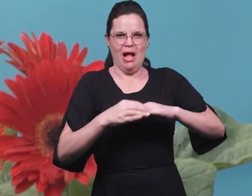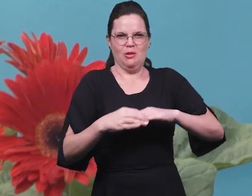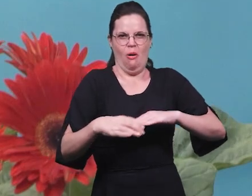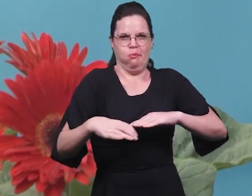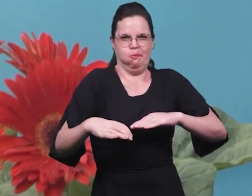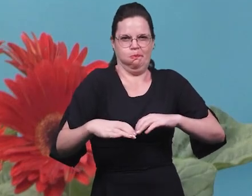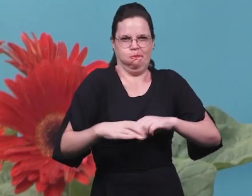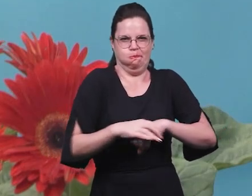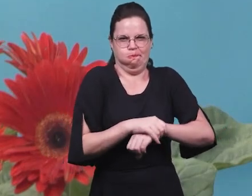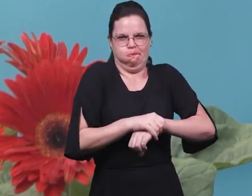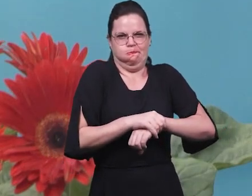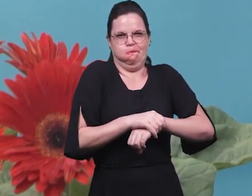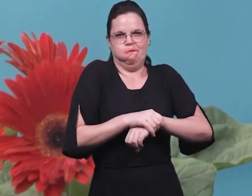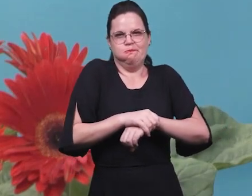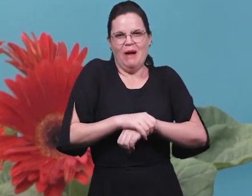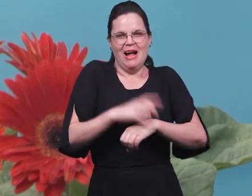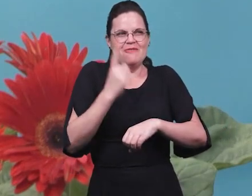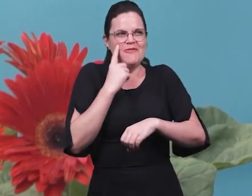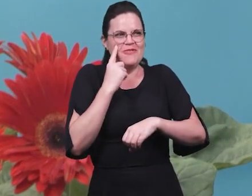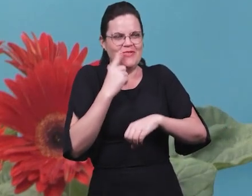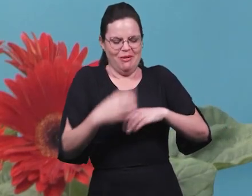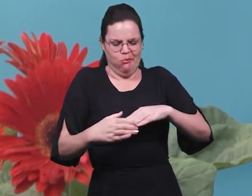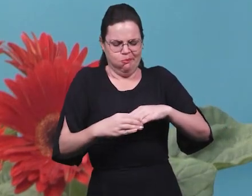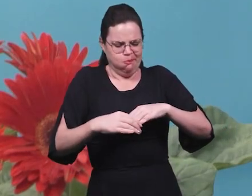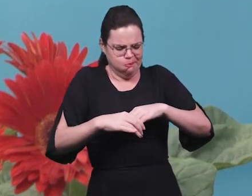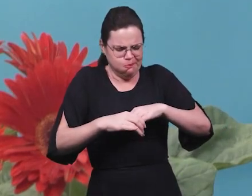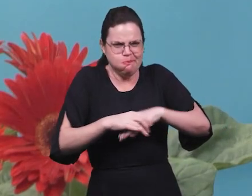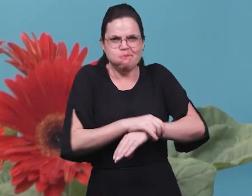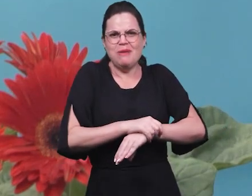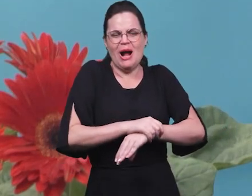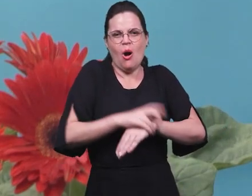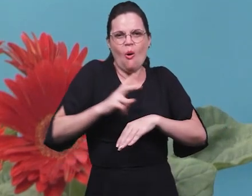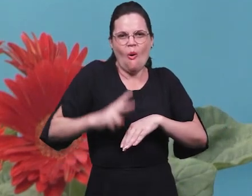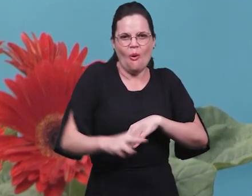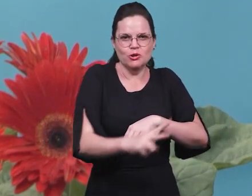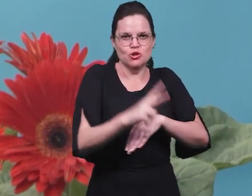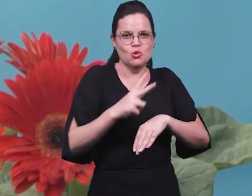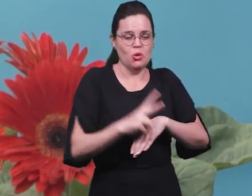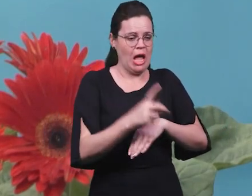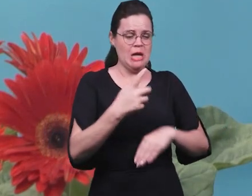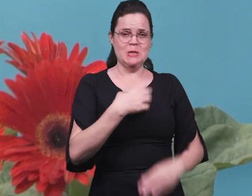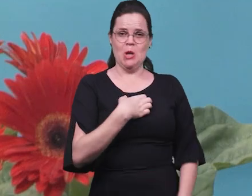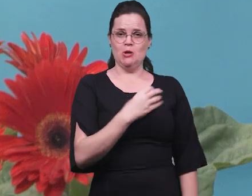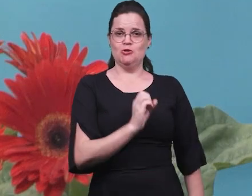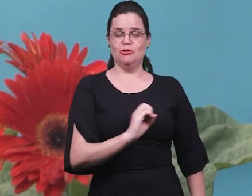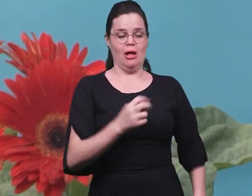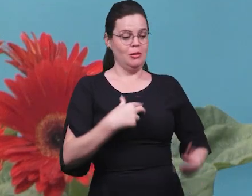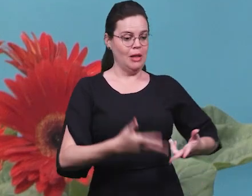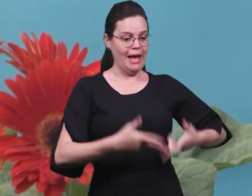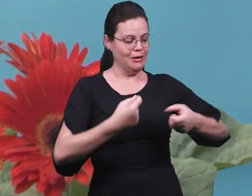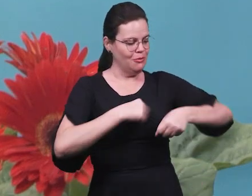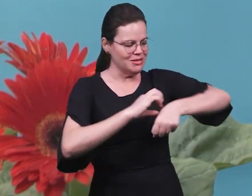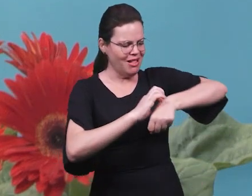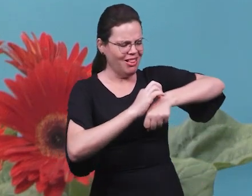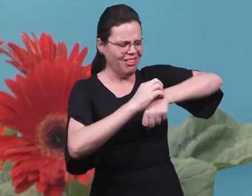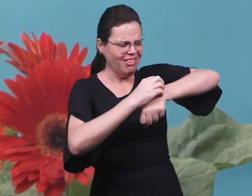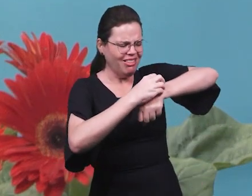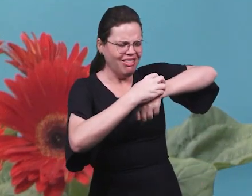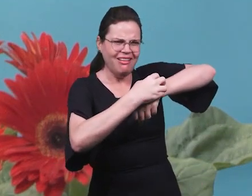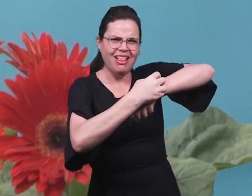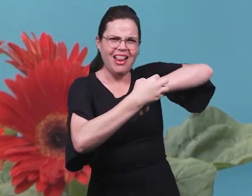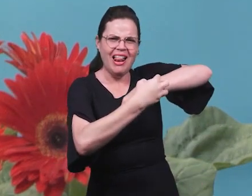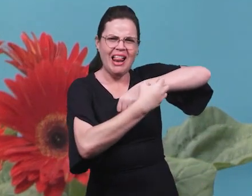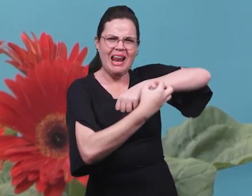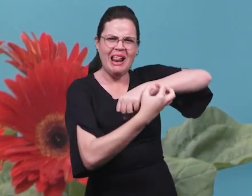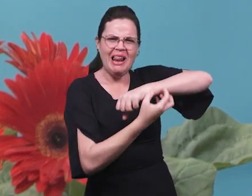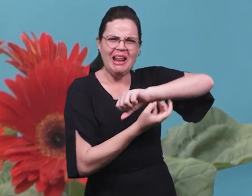aquela parestesia, com aquela dormência, aquele sapato continua apertando o pé dele, faz a lesão e ele nem percebe. E aí,